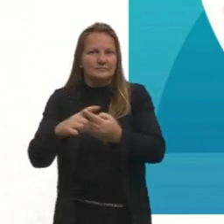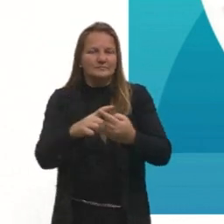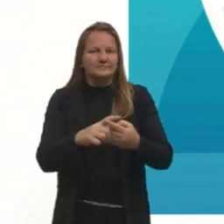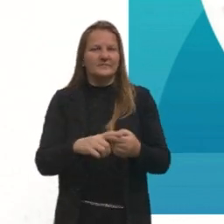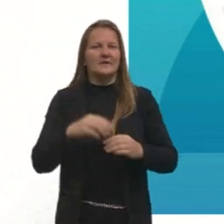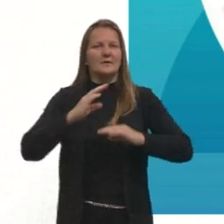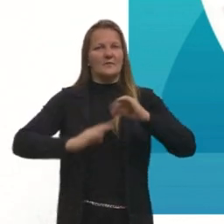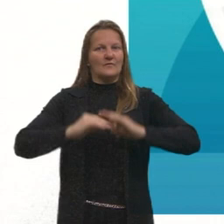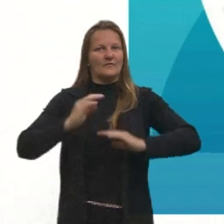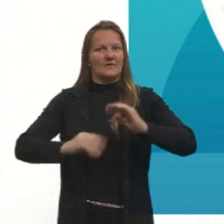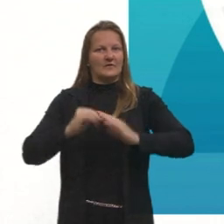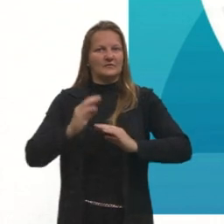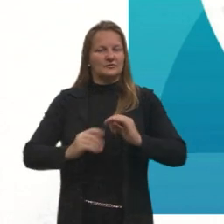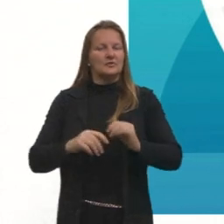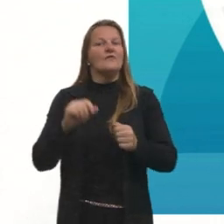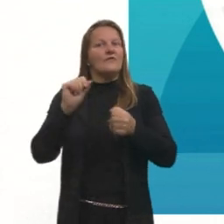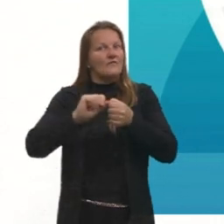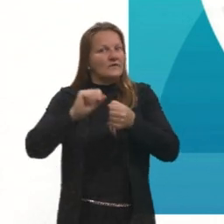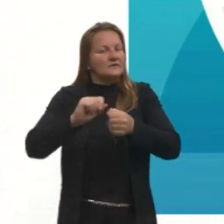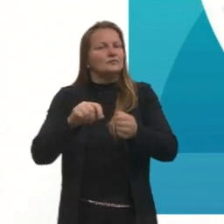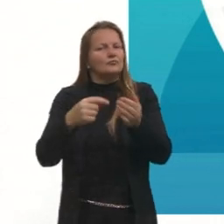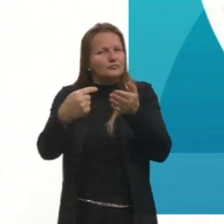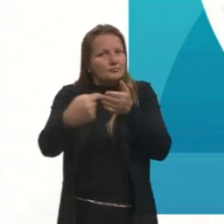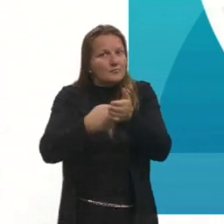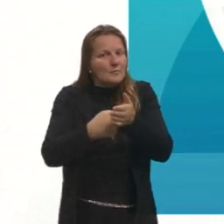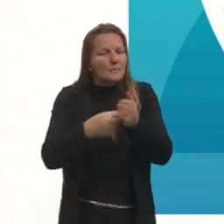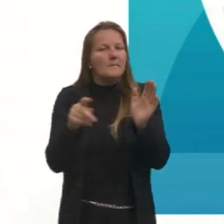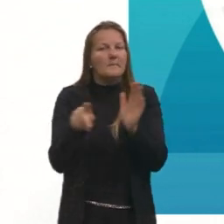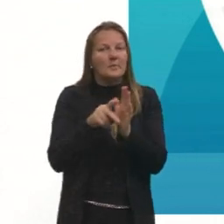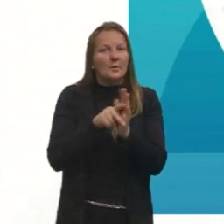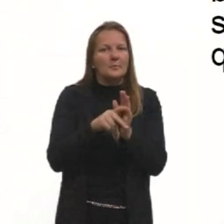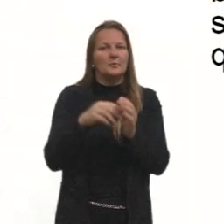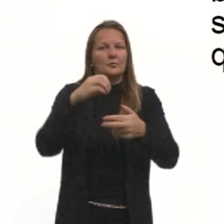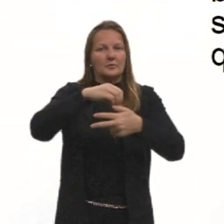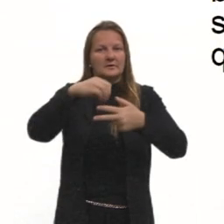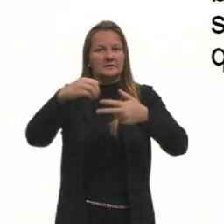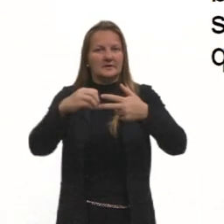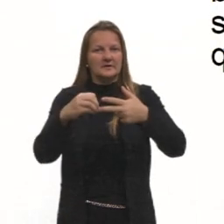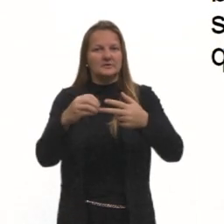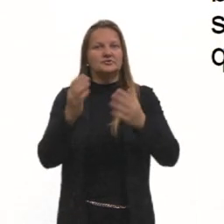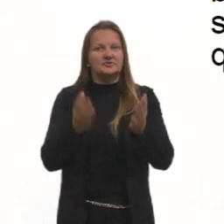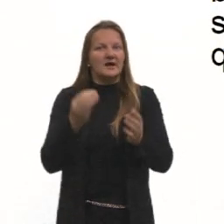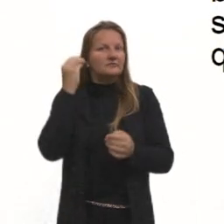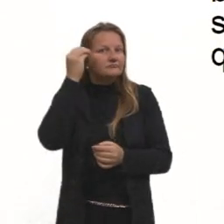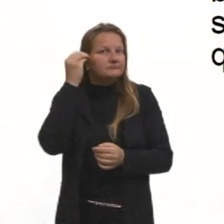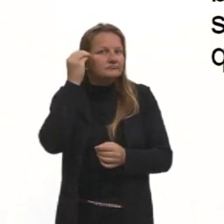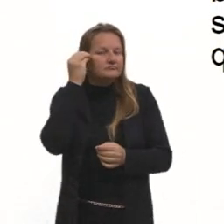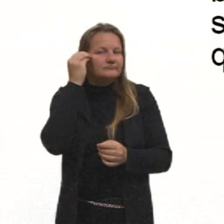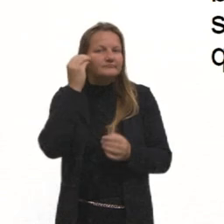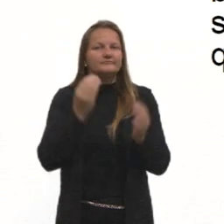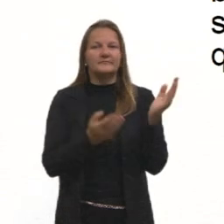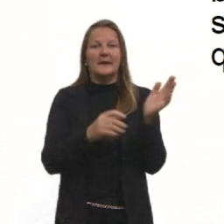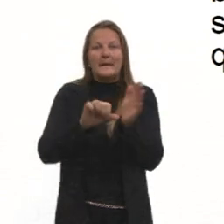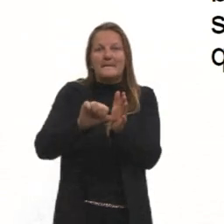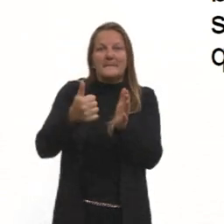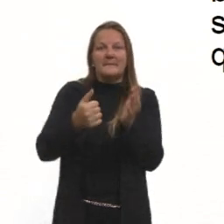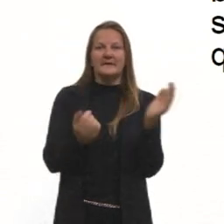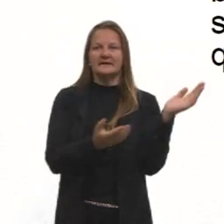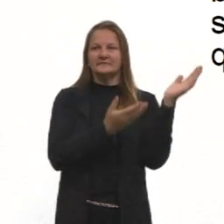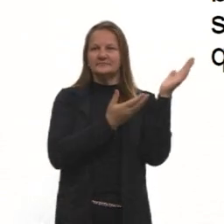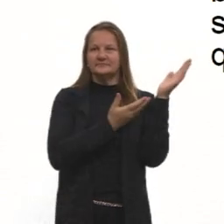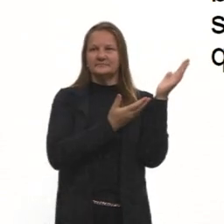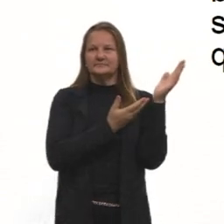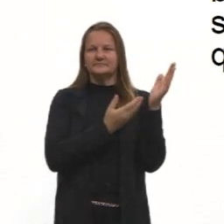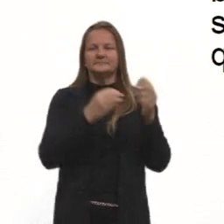praticar é utilizando justamente as questões do Enem então nós temos a nossa primeira questão aqui do